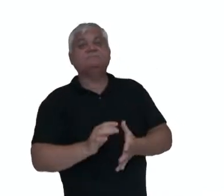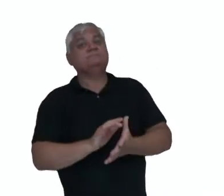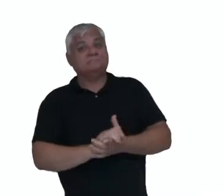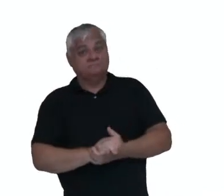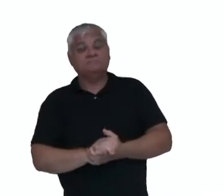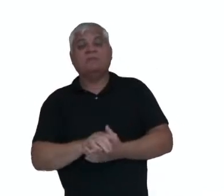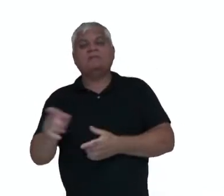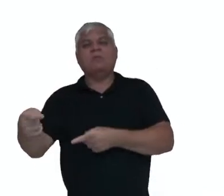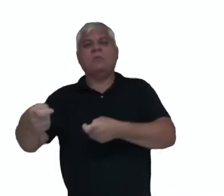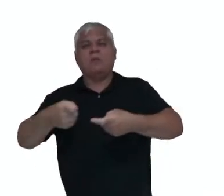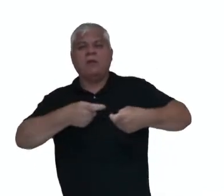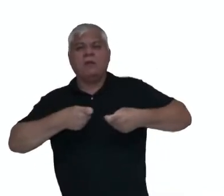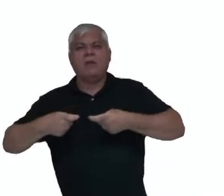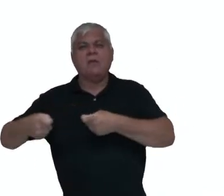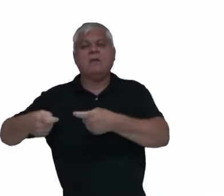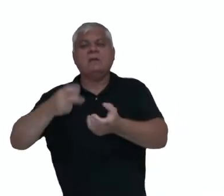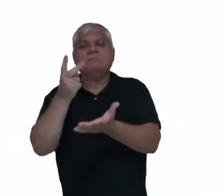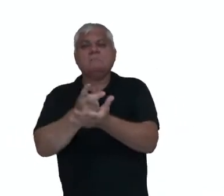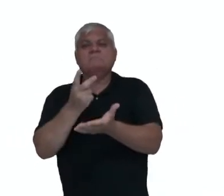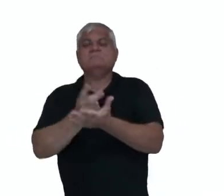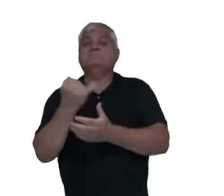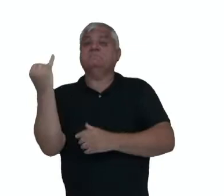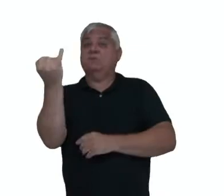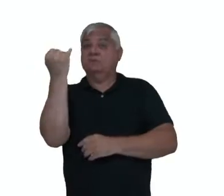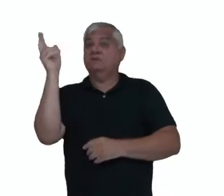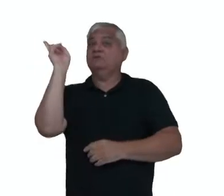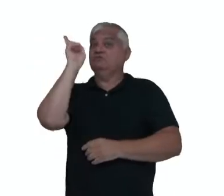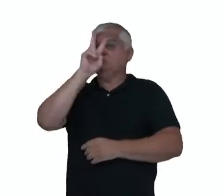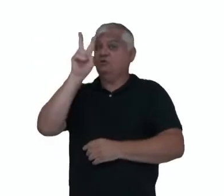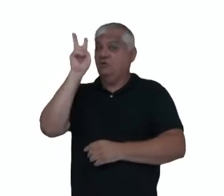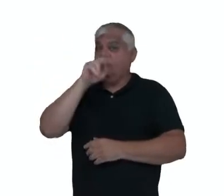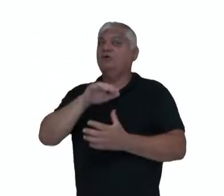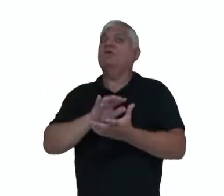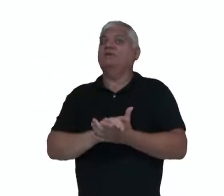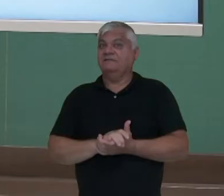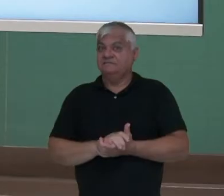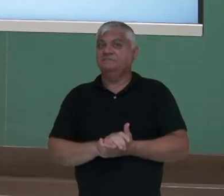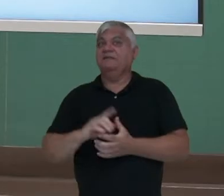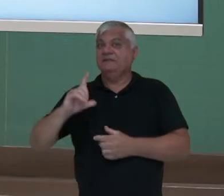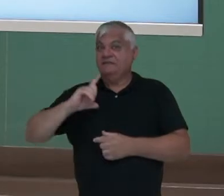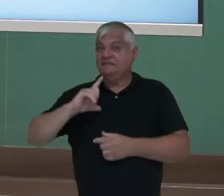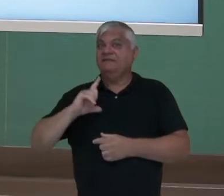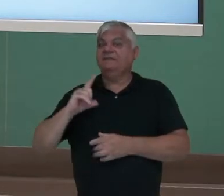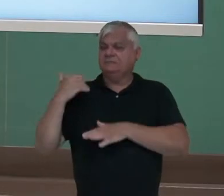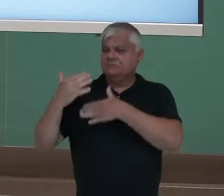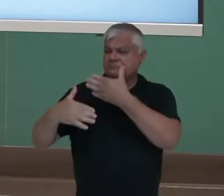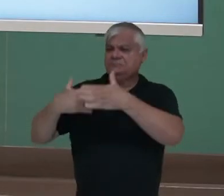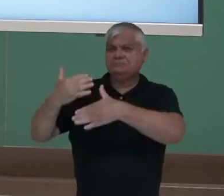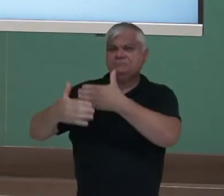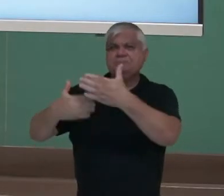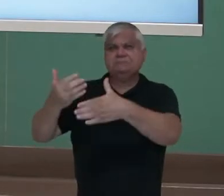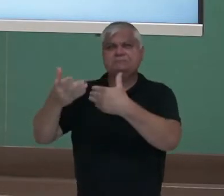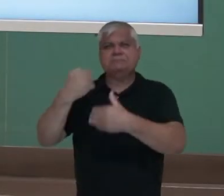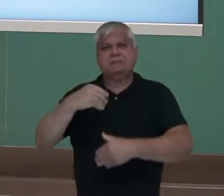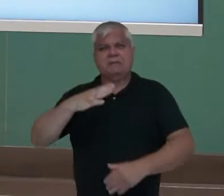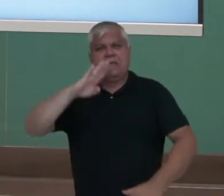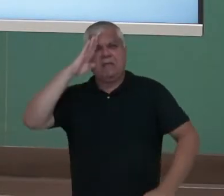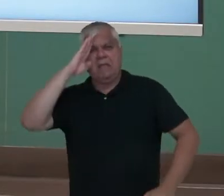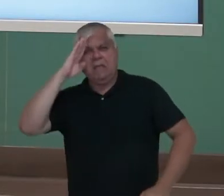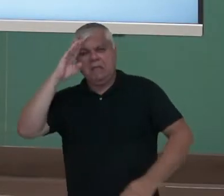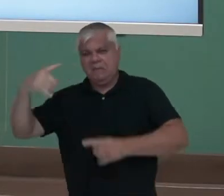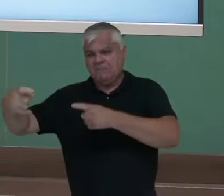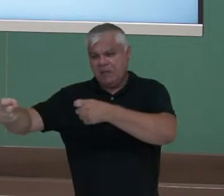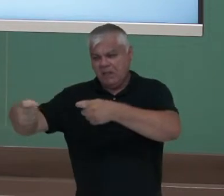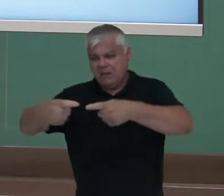as guerras púnicas é um marco importante na efetivação desse exército, as guerras púnicas contra